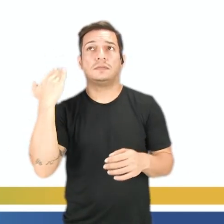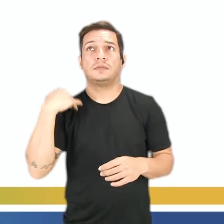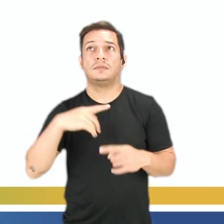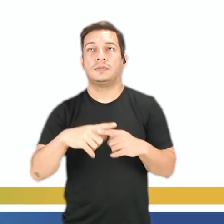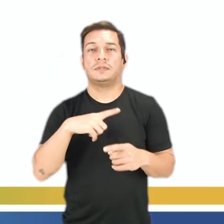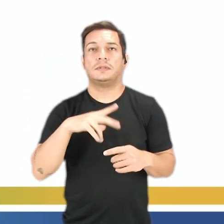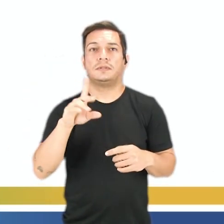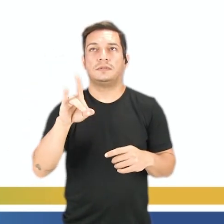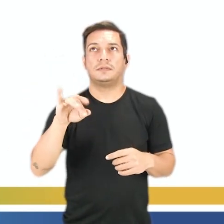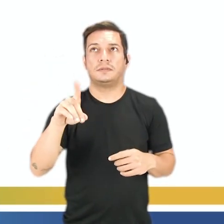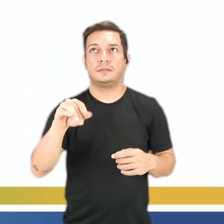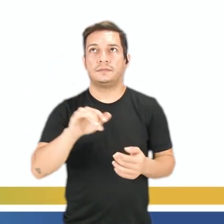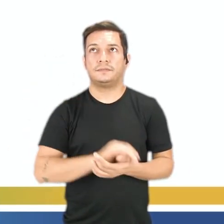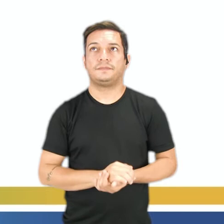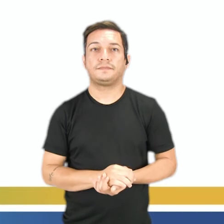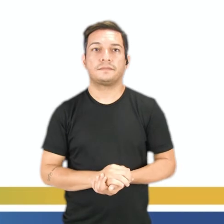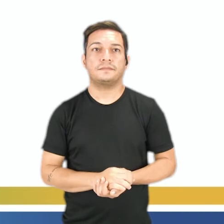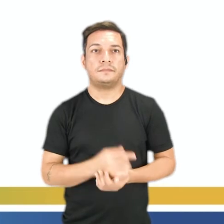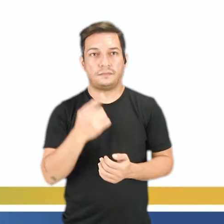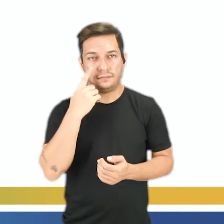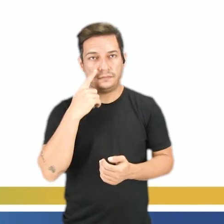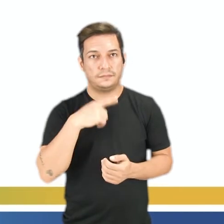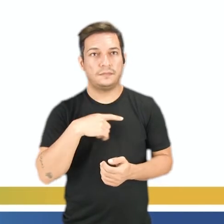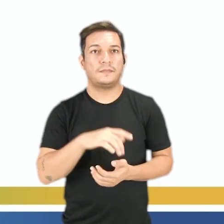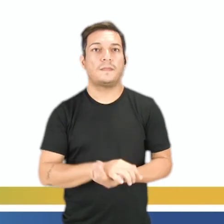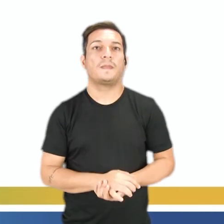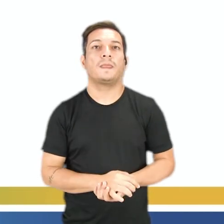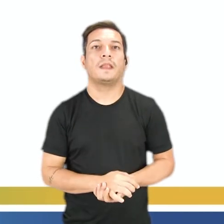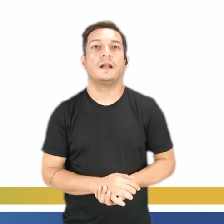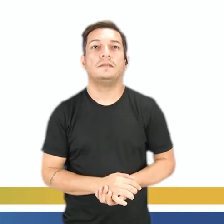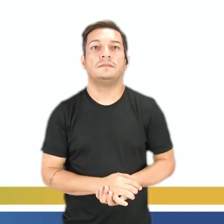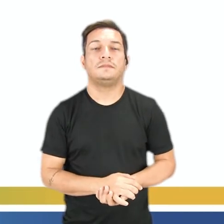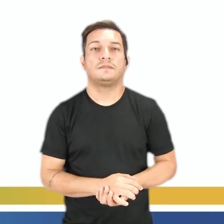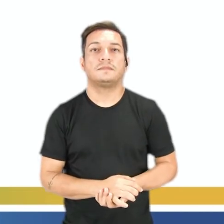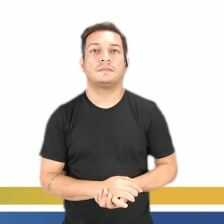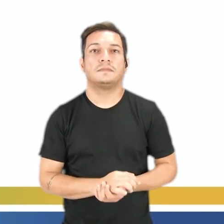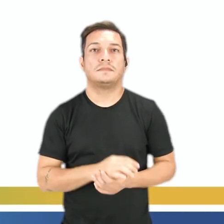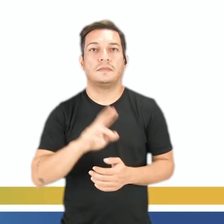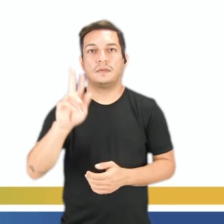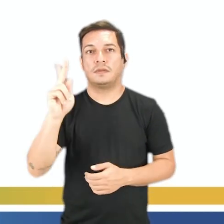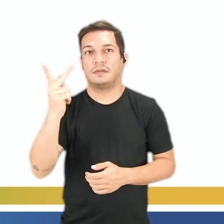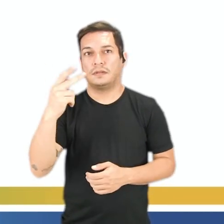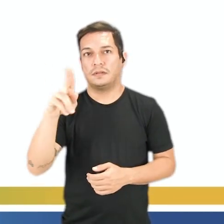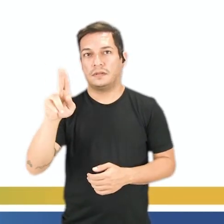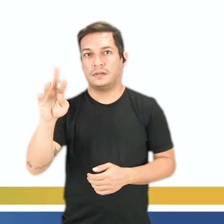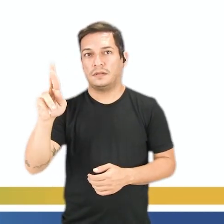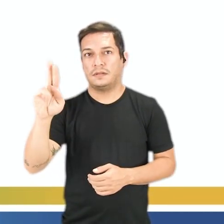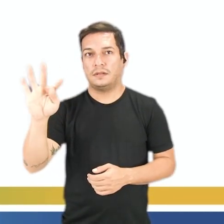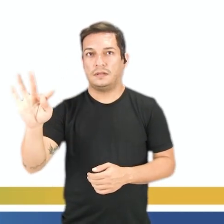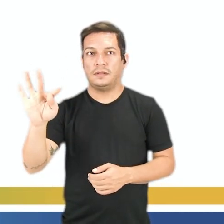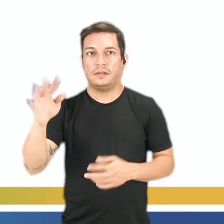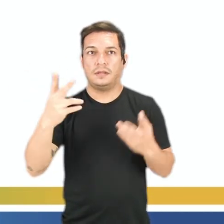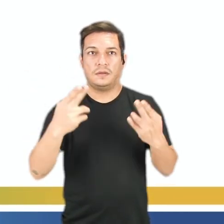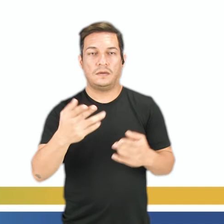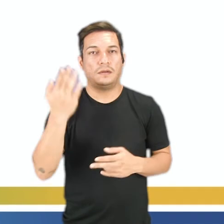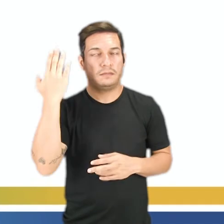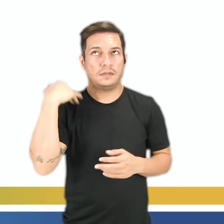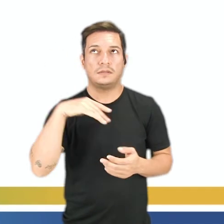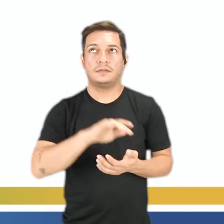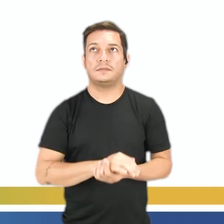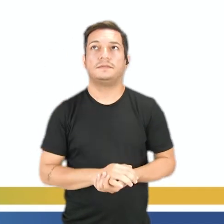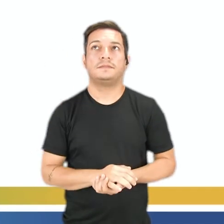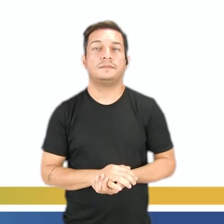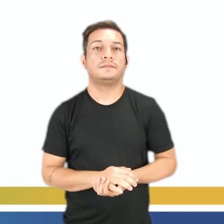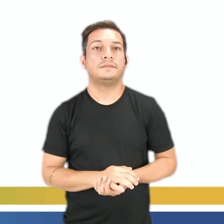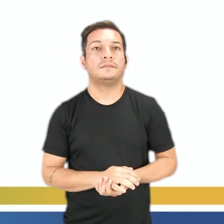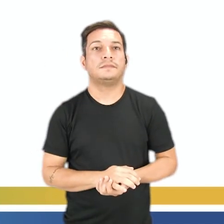fica no passado? Porque já tem o did. Mais uma. I hurt. O verbo hurt é tranquilo, ele é igual no